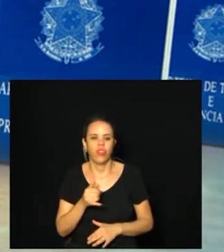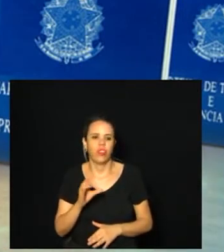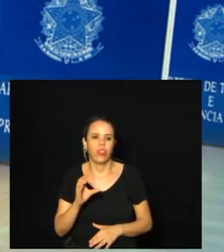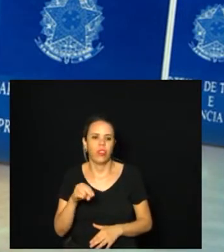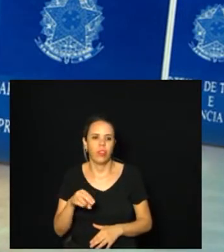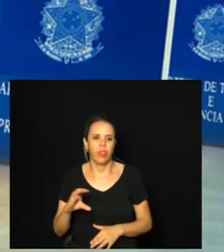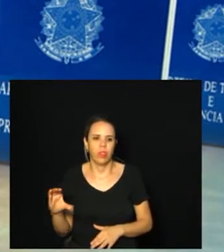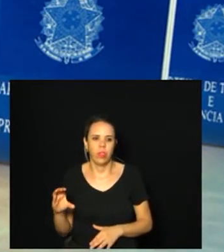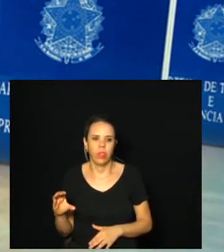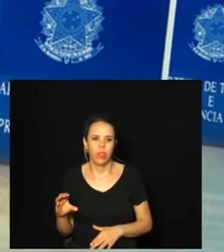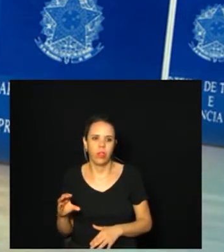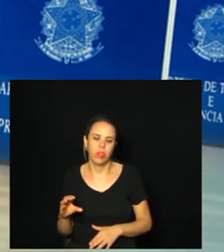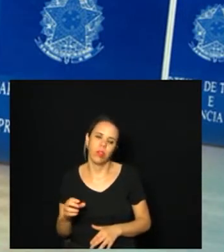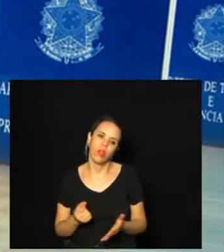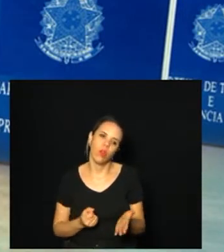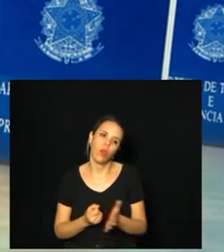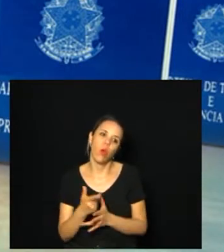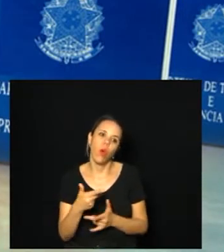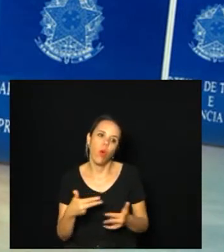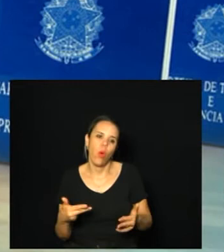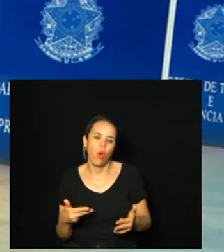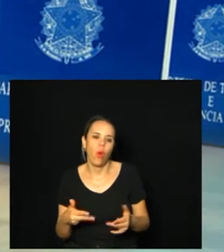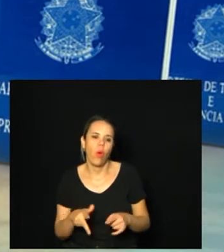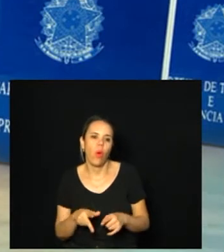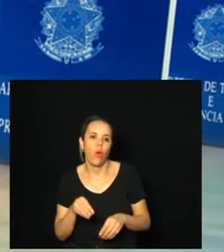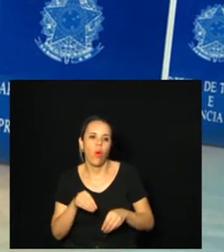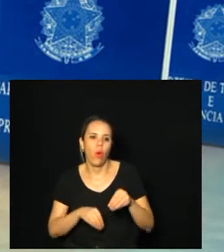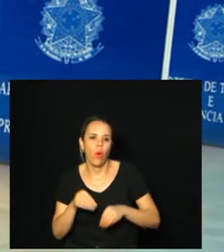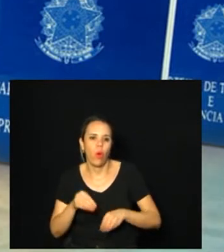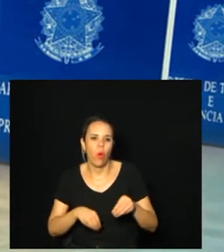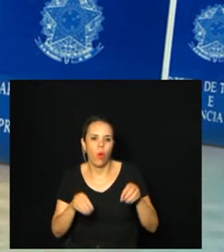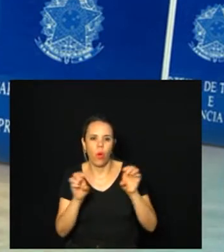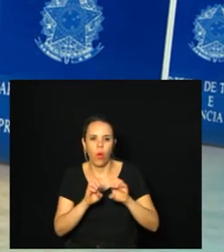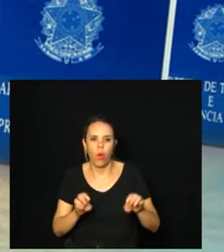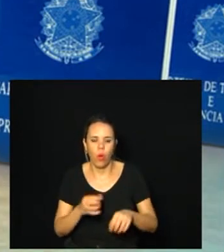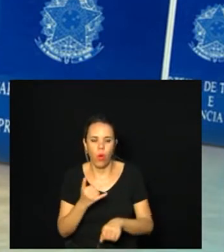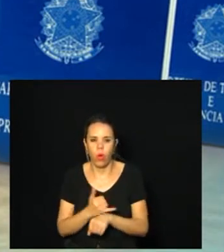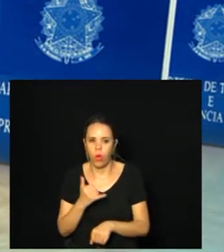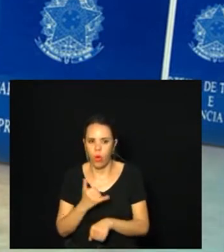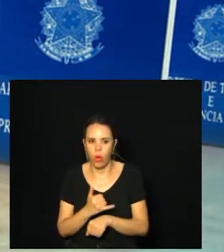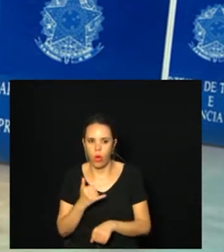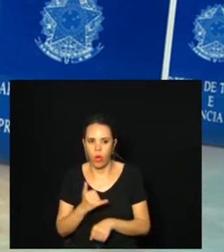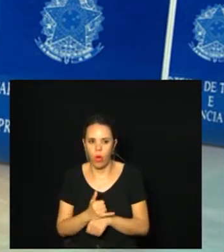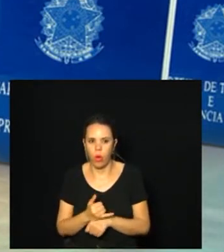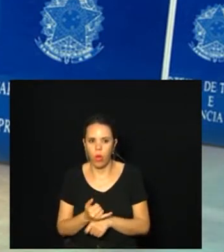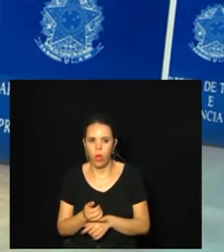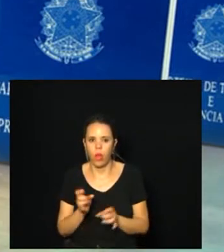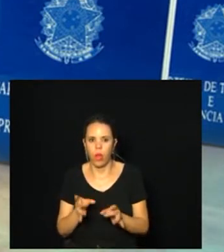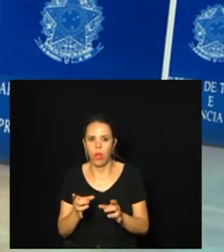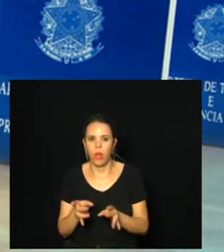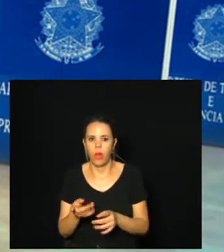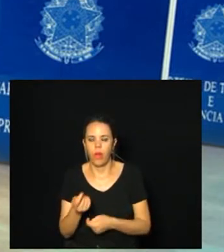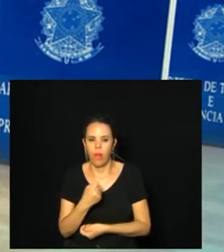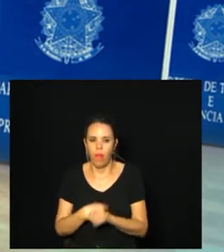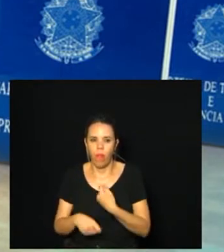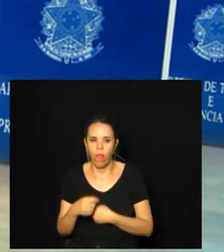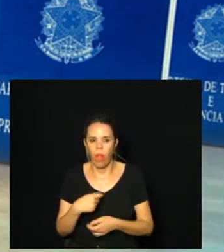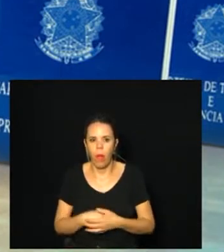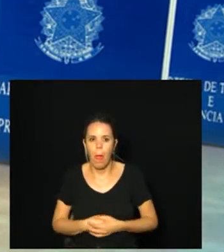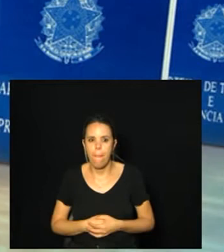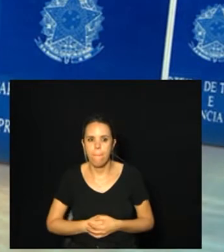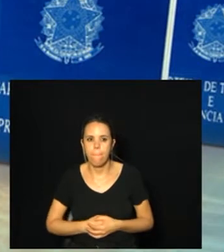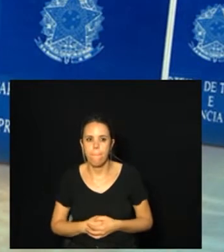CNC, assistente de compras, montador de estrutura metálica, e-commerce, marketing ou mídia